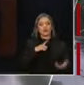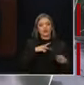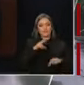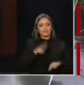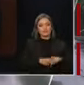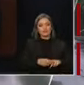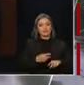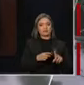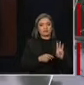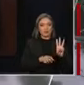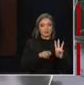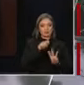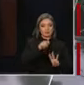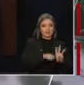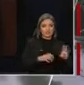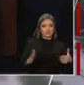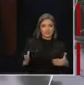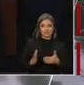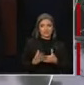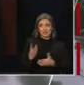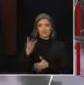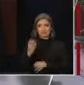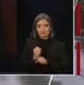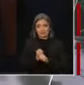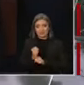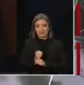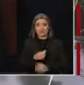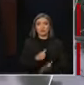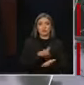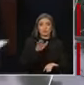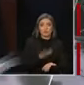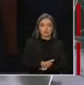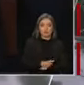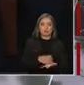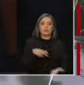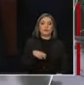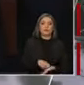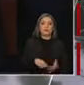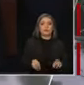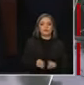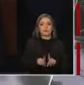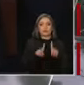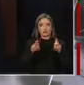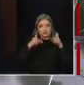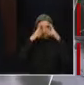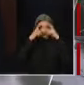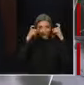até 3 anos e multa, além da pena correspondente à violência.